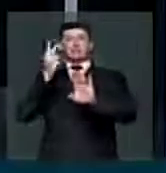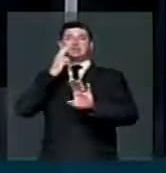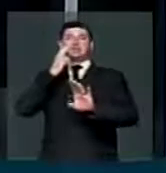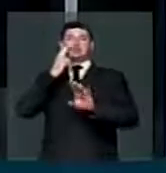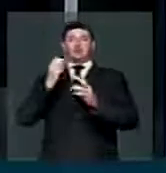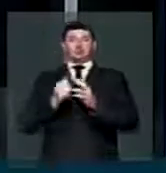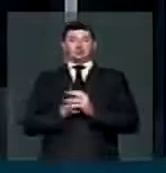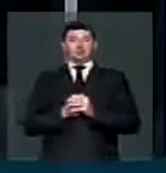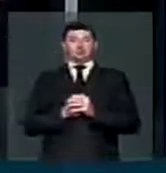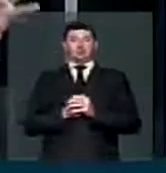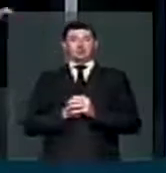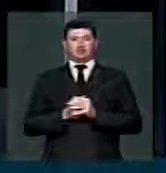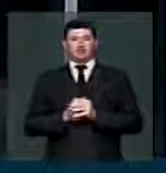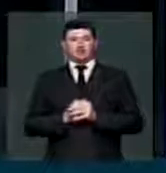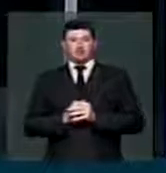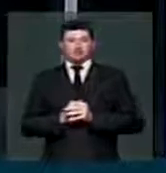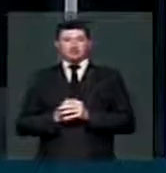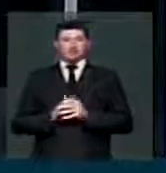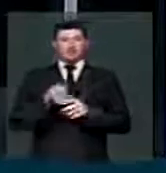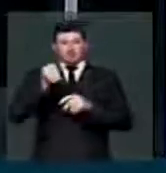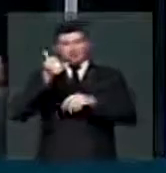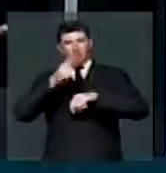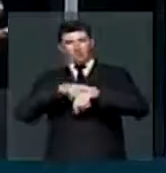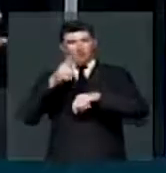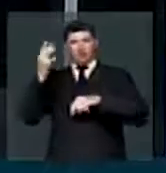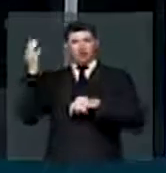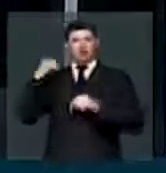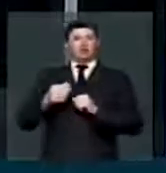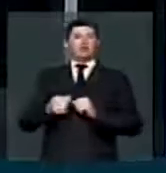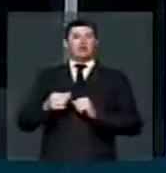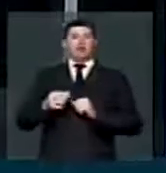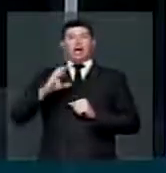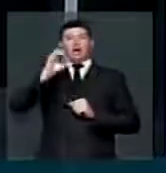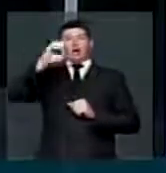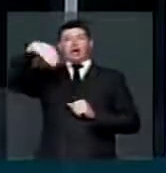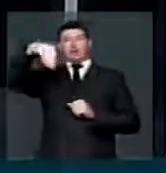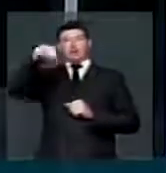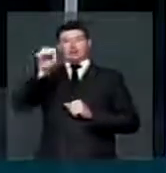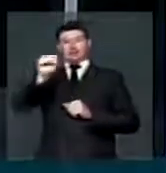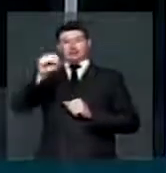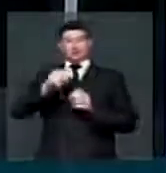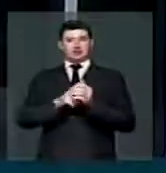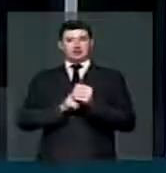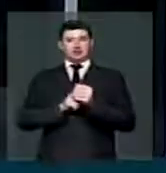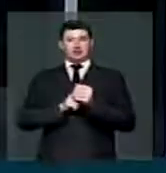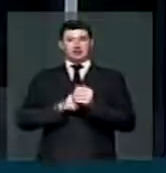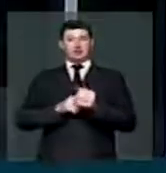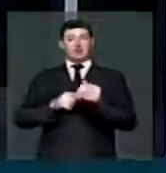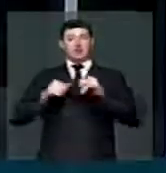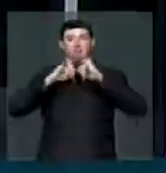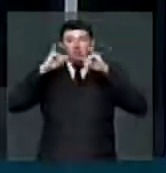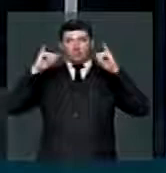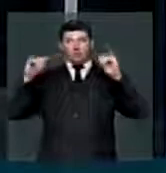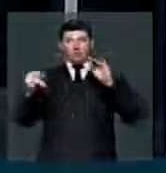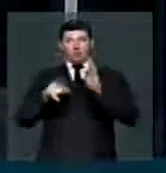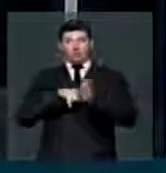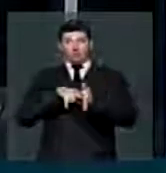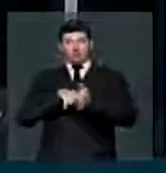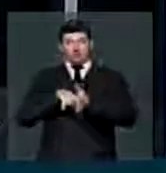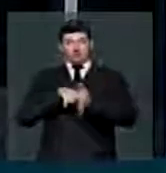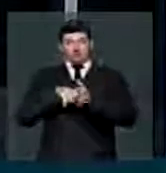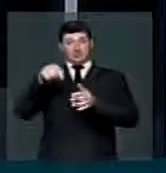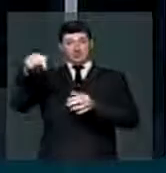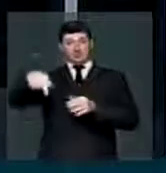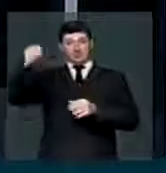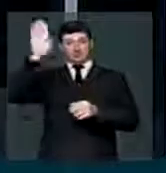cerveja. Recentemente, senhor presidente, a Organização Mundial da Saúde publicou um estudo no qual